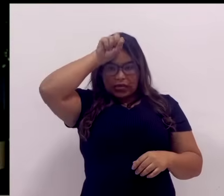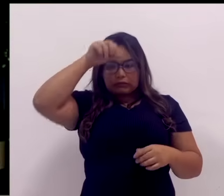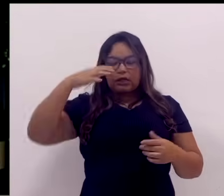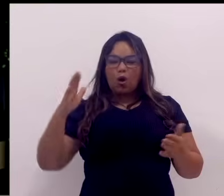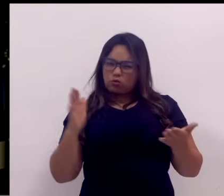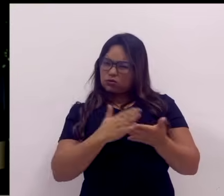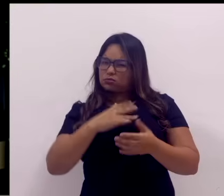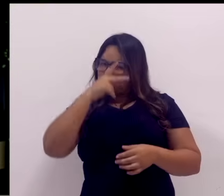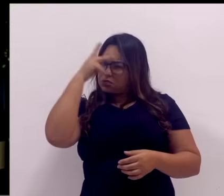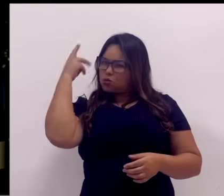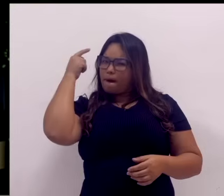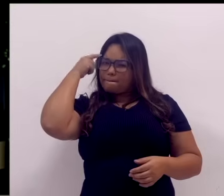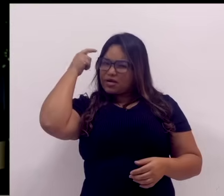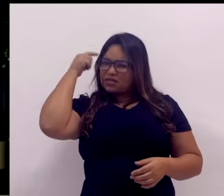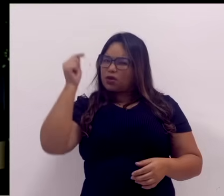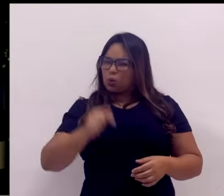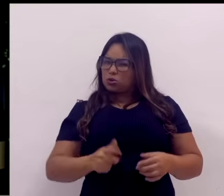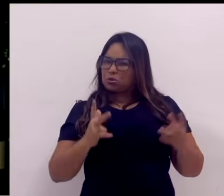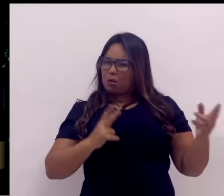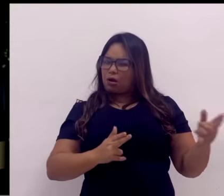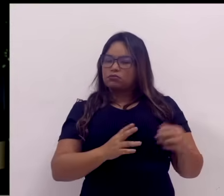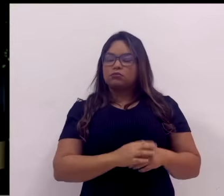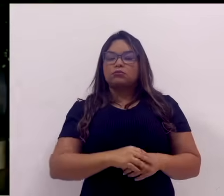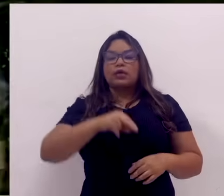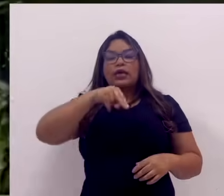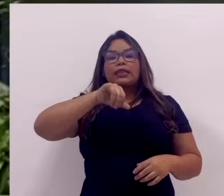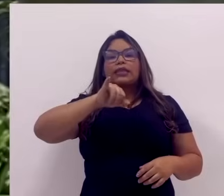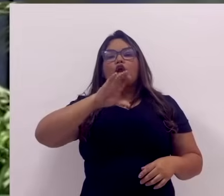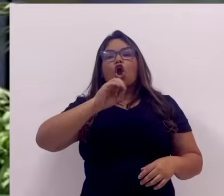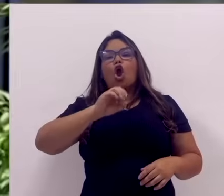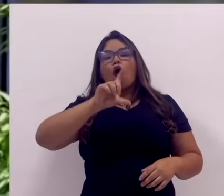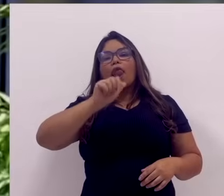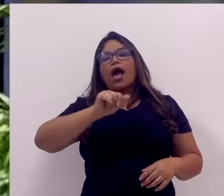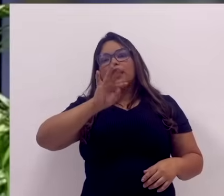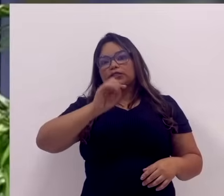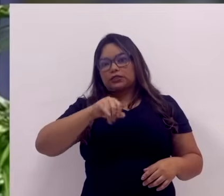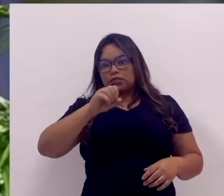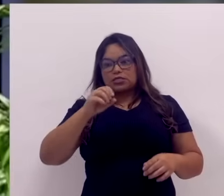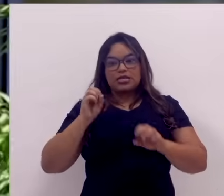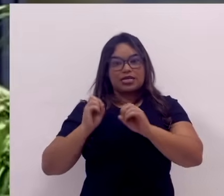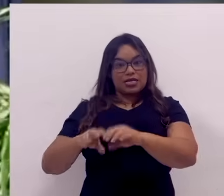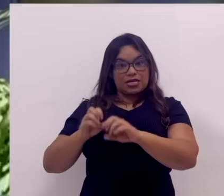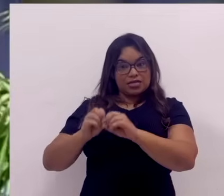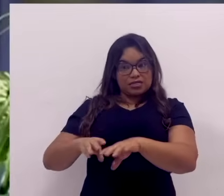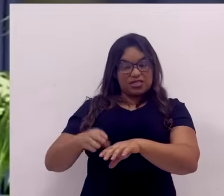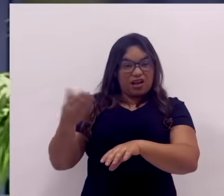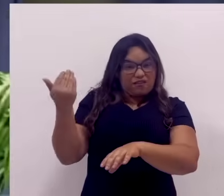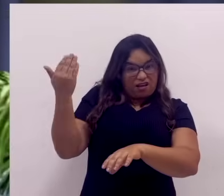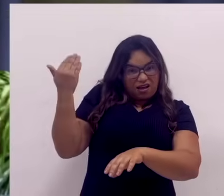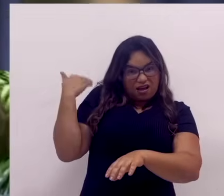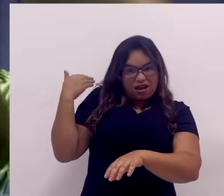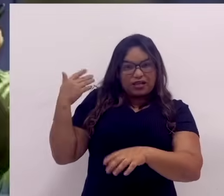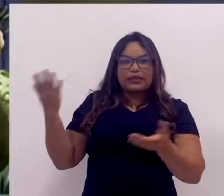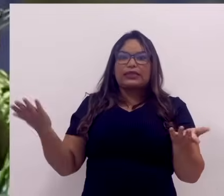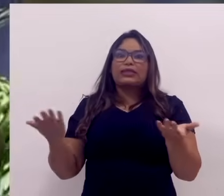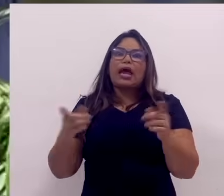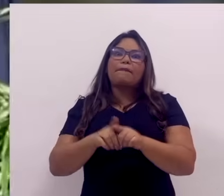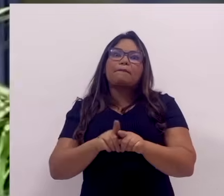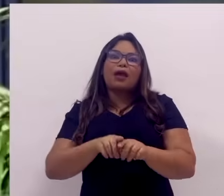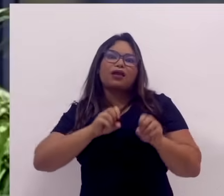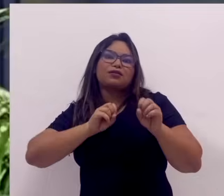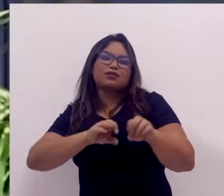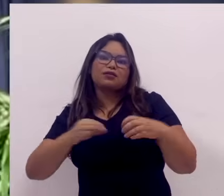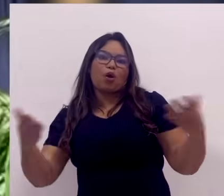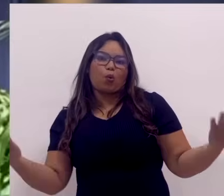também. De modo que o que os nicolaítas ensinavam nesse tempo, também o ensinam hoje. O culto a Nicolau era